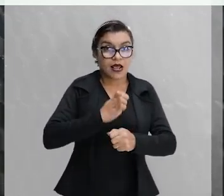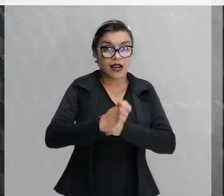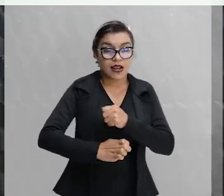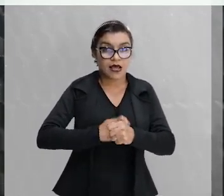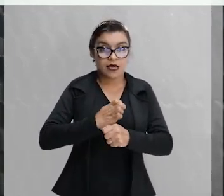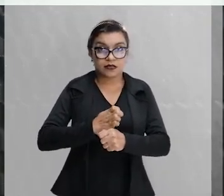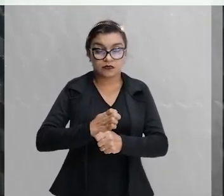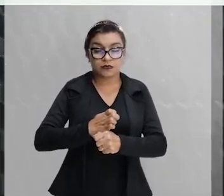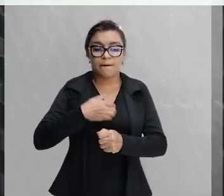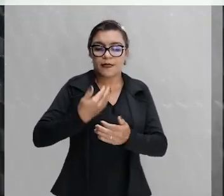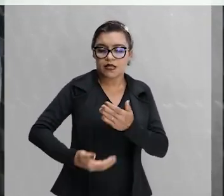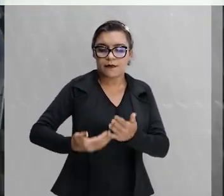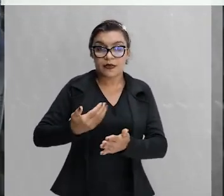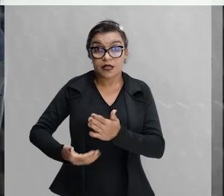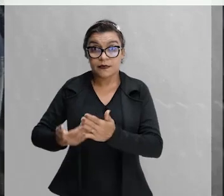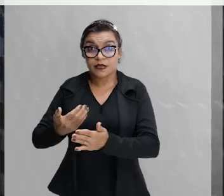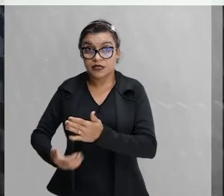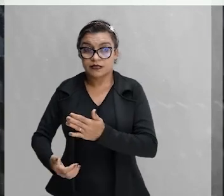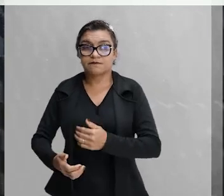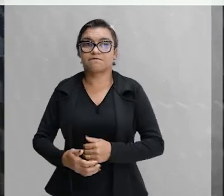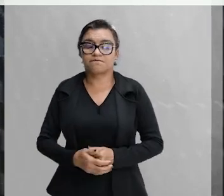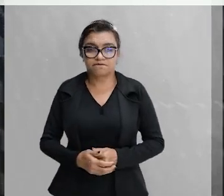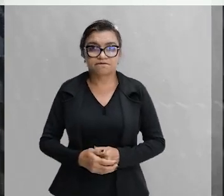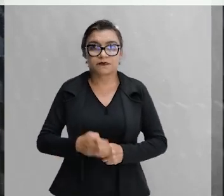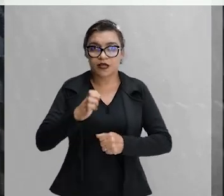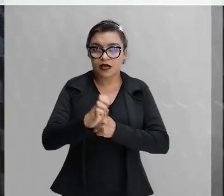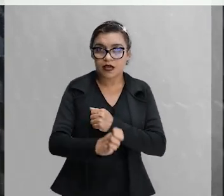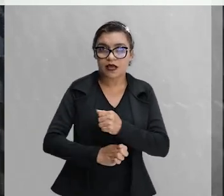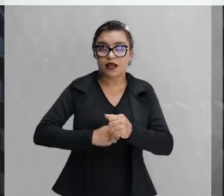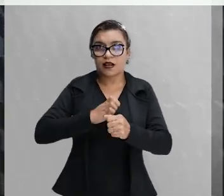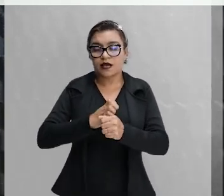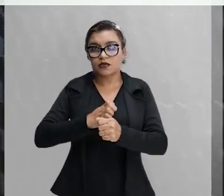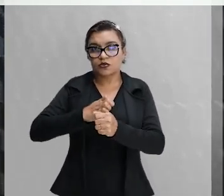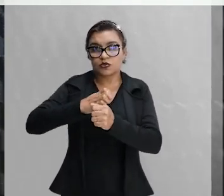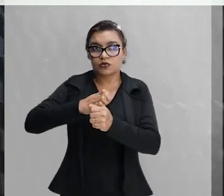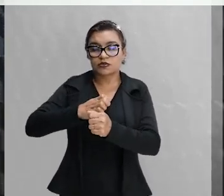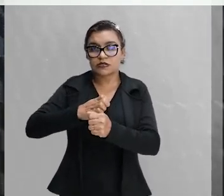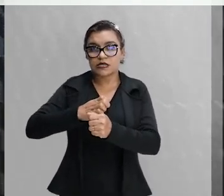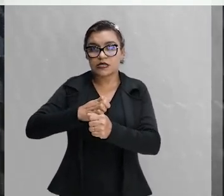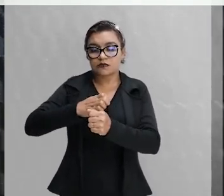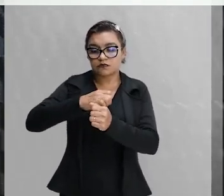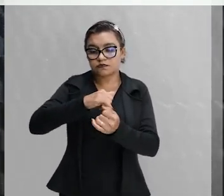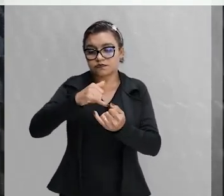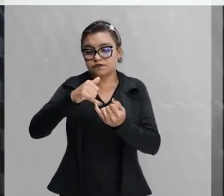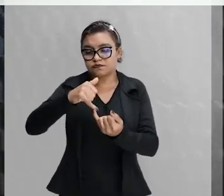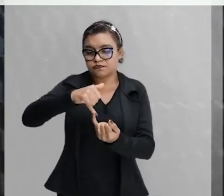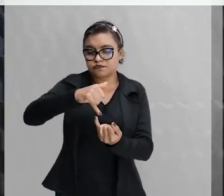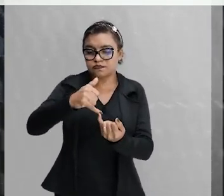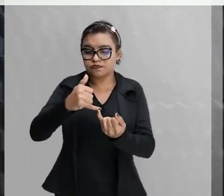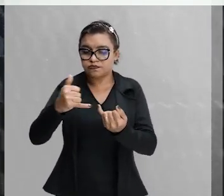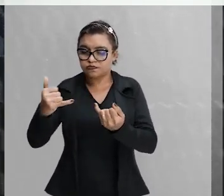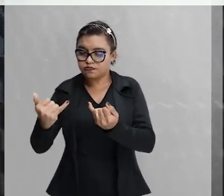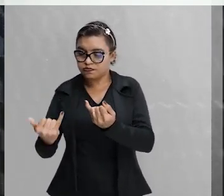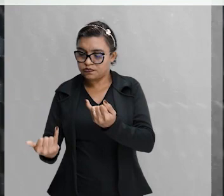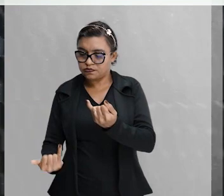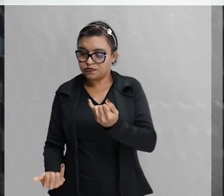em excesso. Então, esses elétrons, eles irão descer por este aterramento e